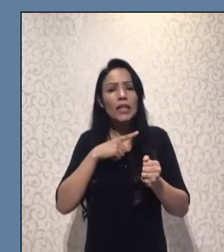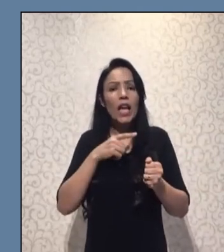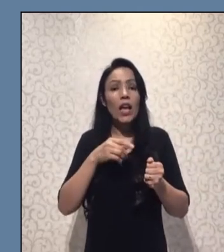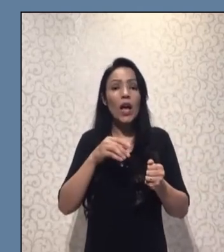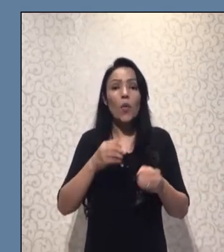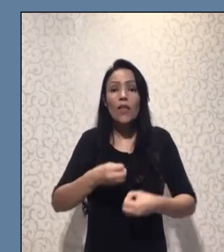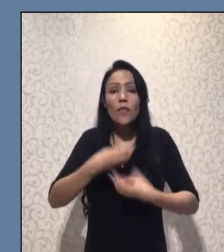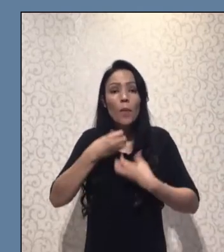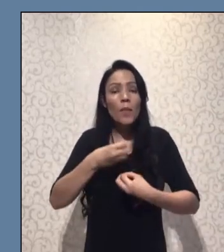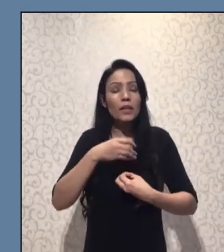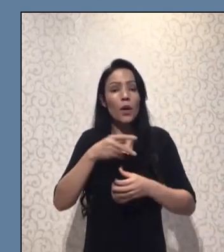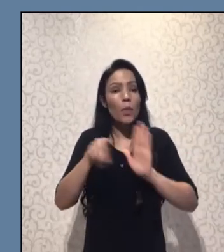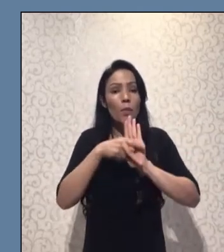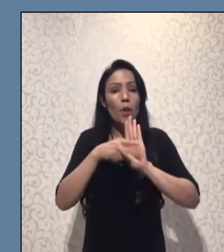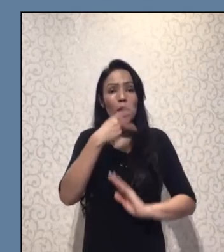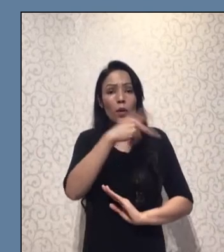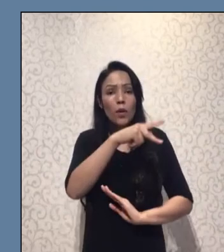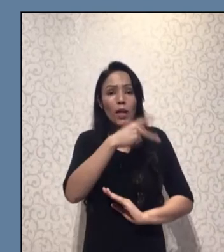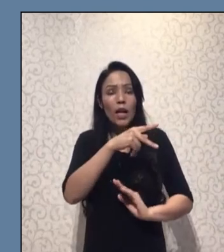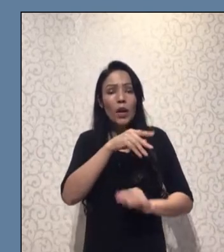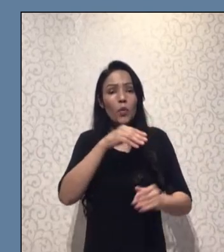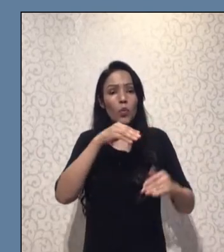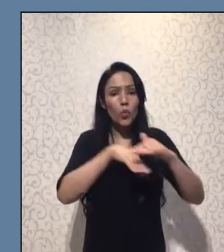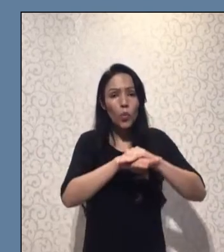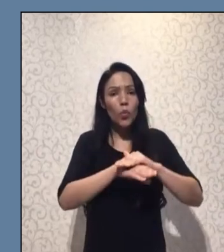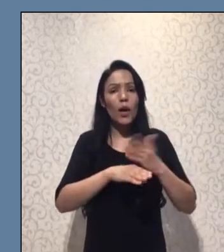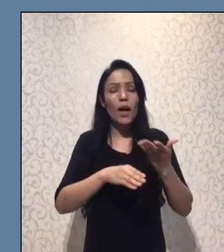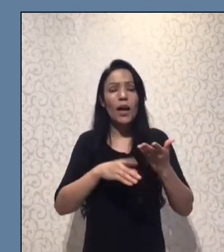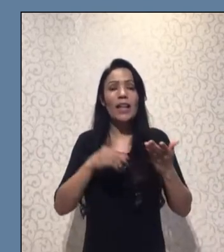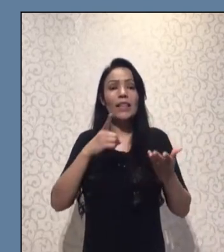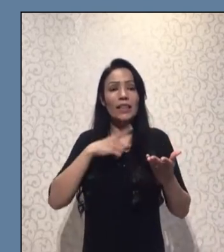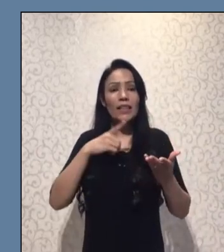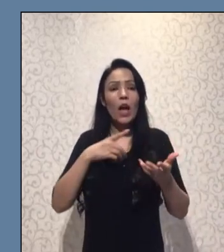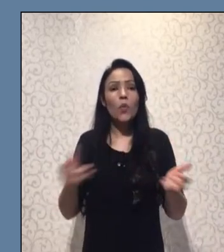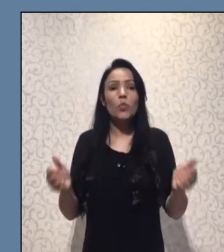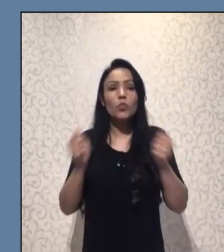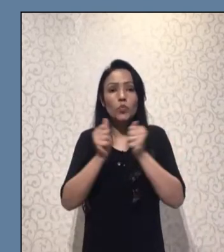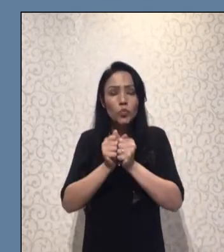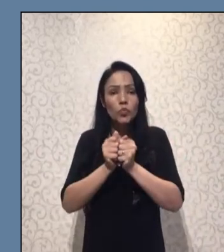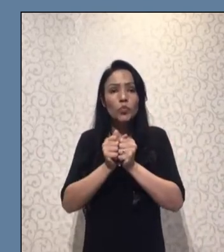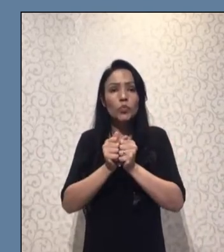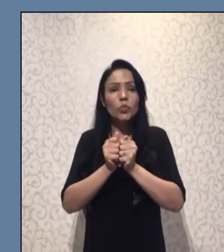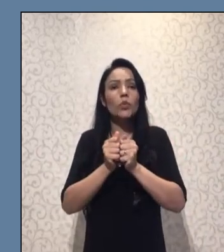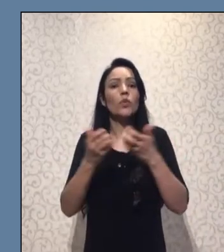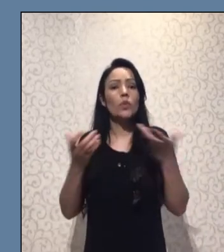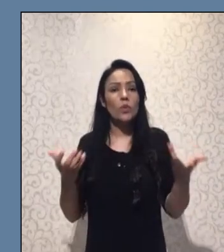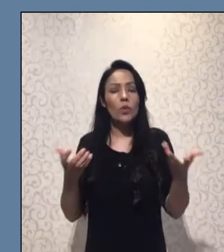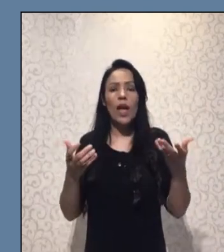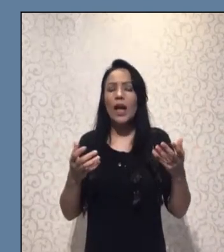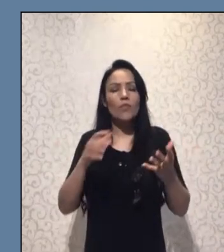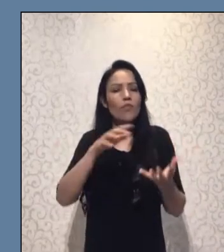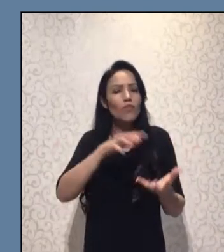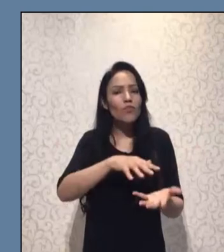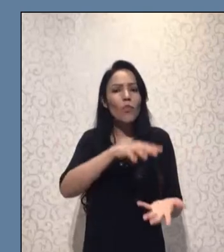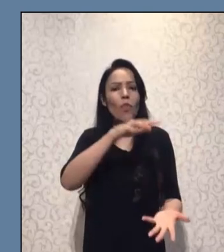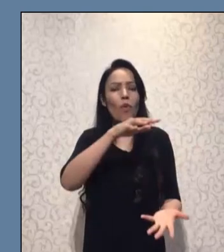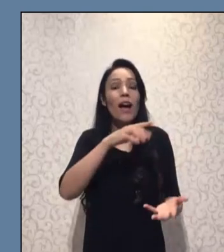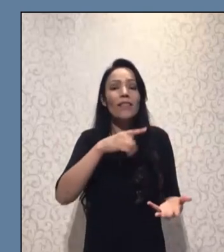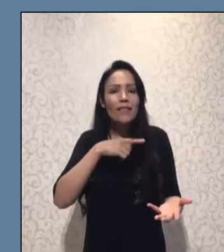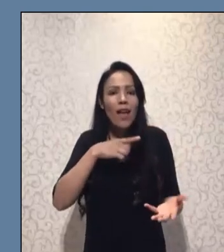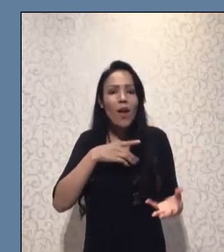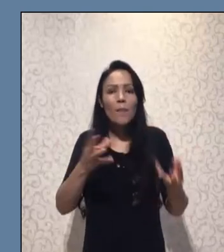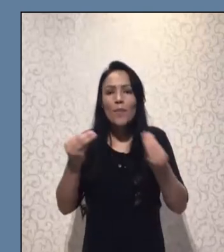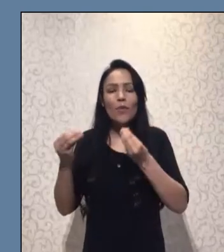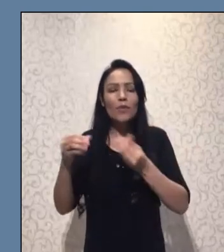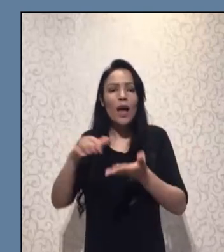do acervo, estava sendo acoplado a um grande banco de imagens da Secretaria da